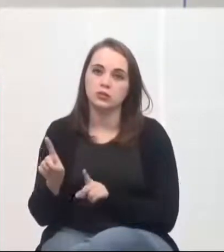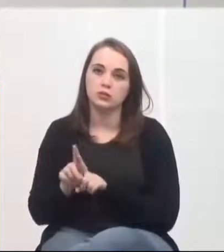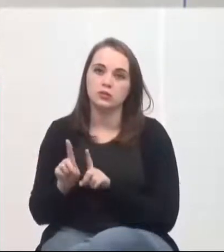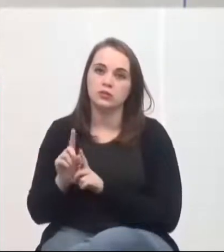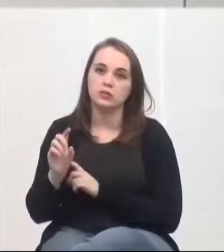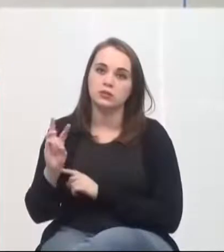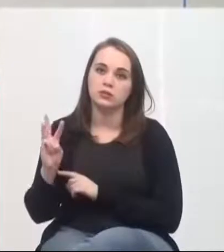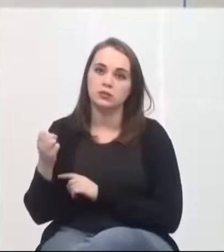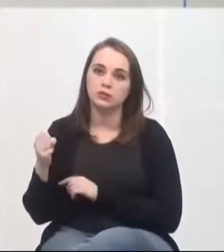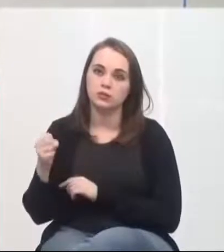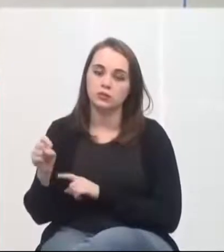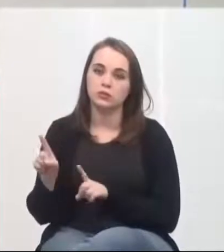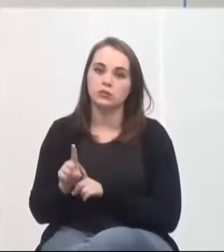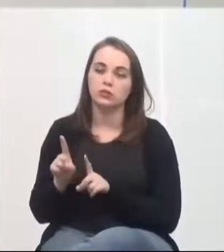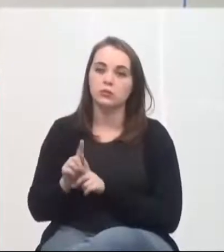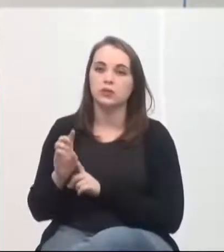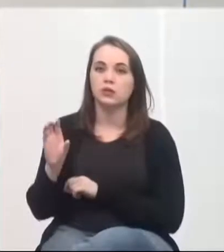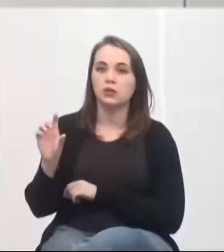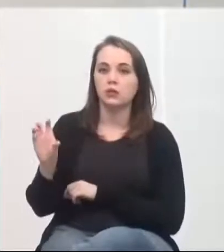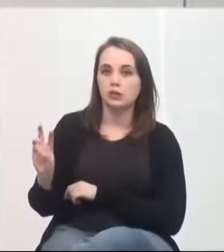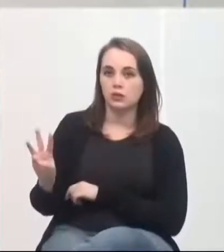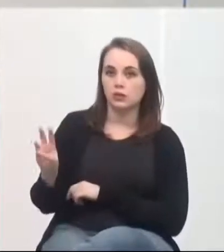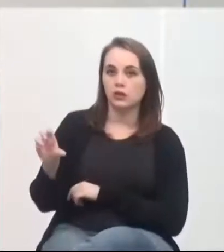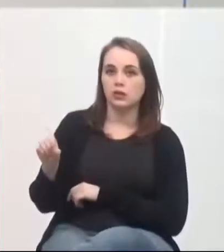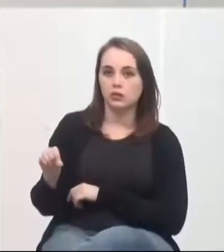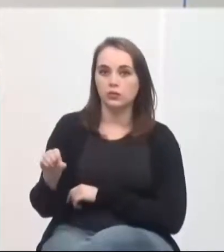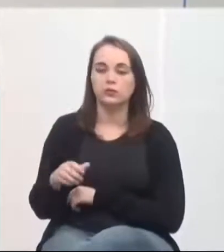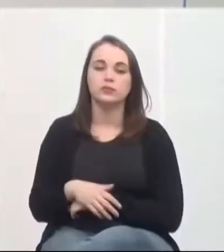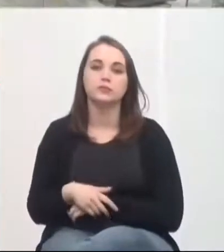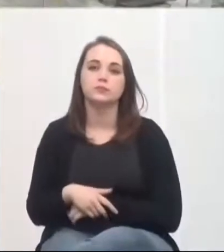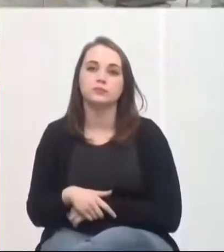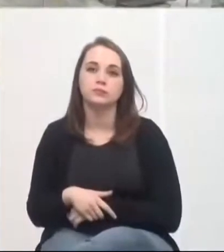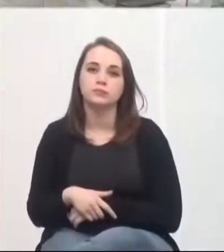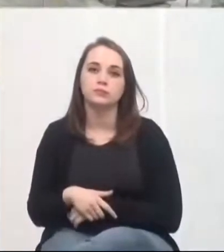03821 e o 03921.